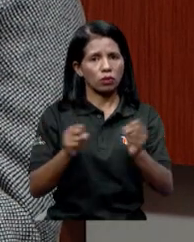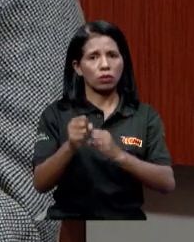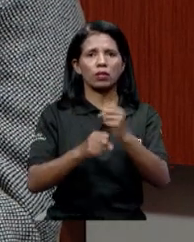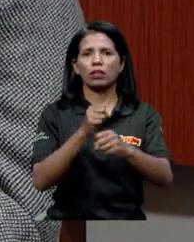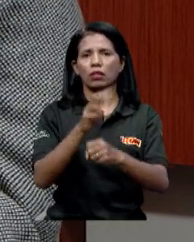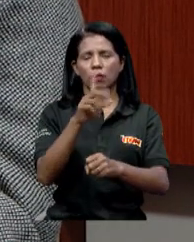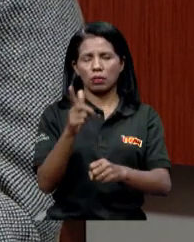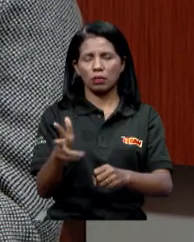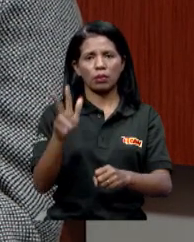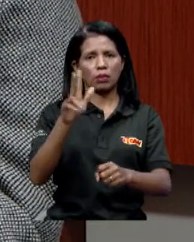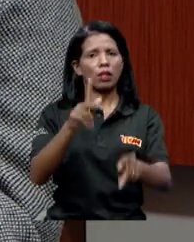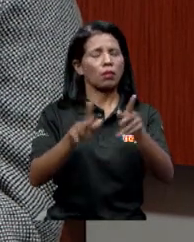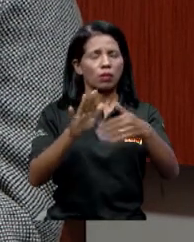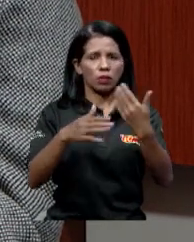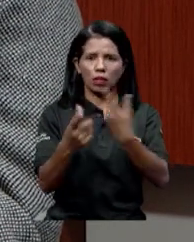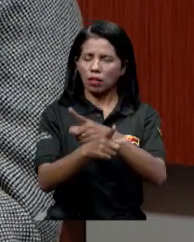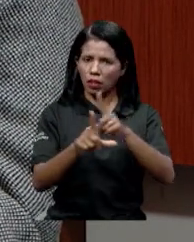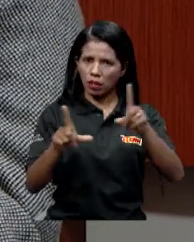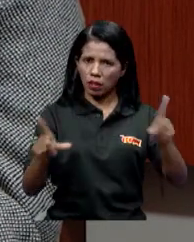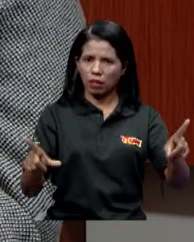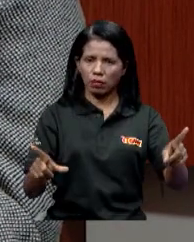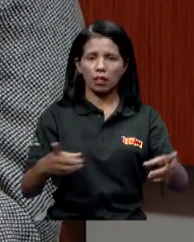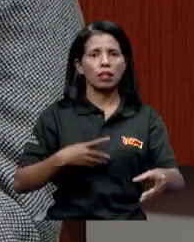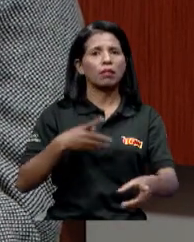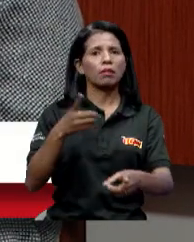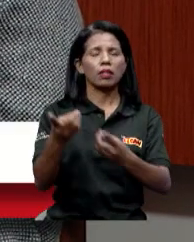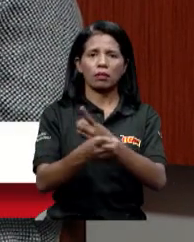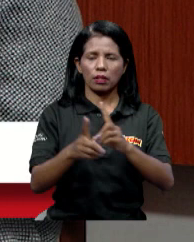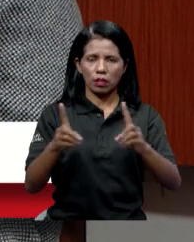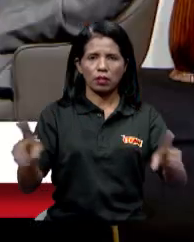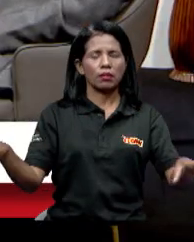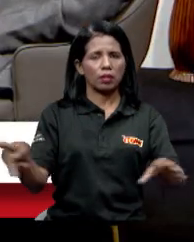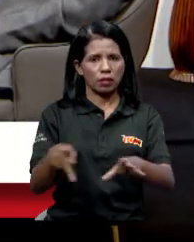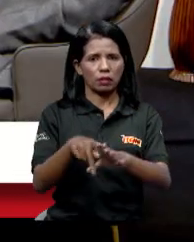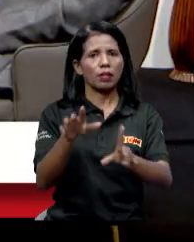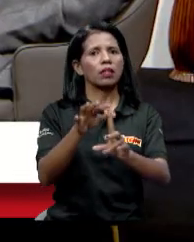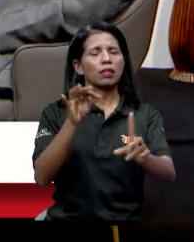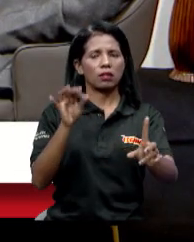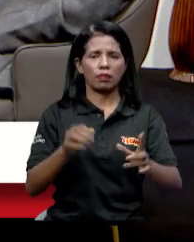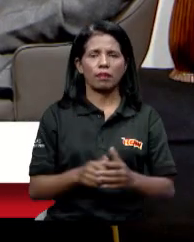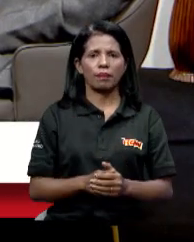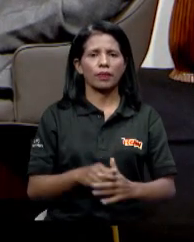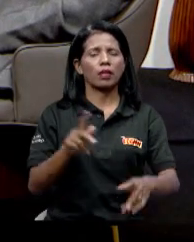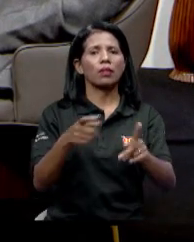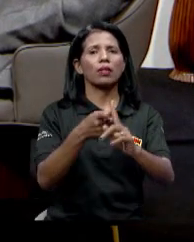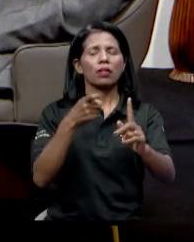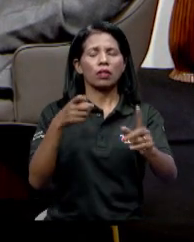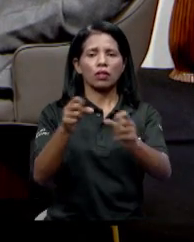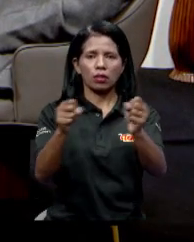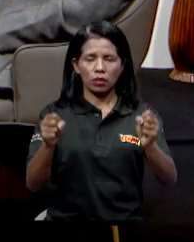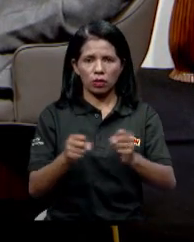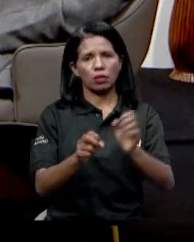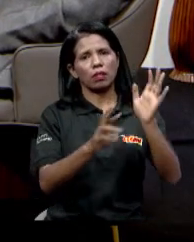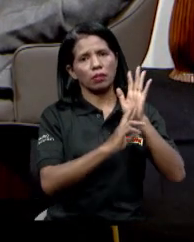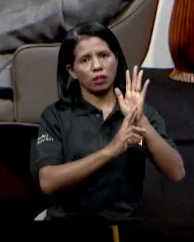sira livremente, democrático, hode participa e eleição comunitário né. Candidato sira, maiduni husi suku